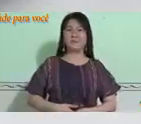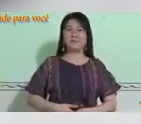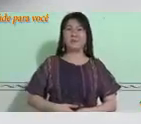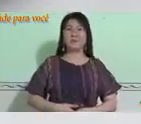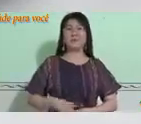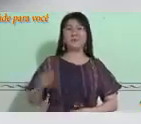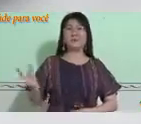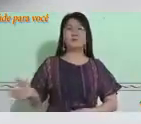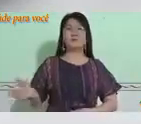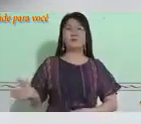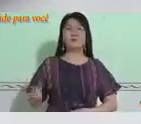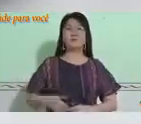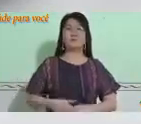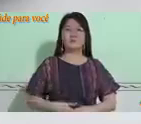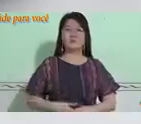retirada.